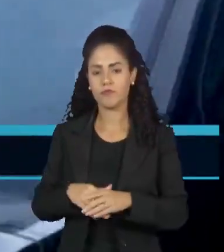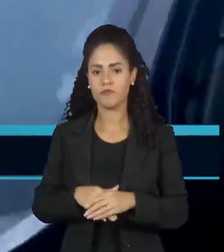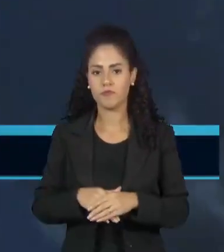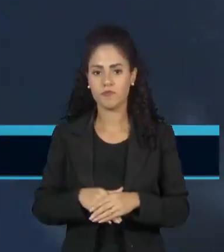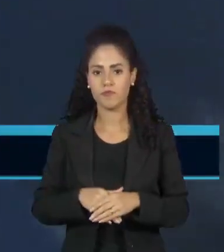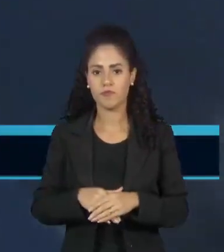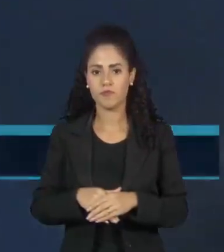2022